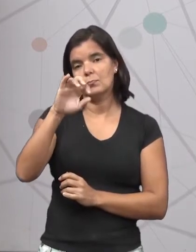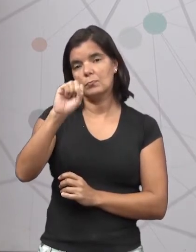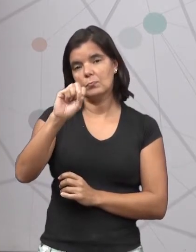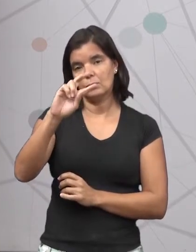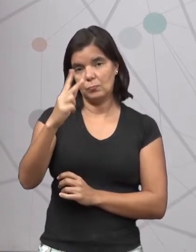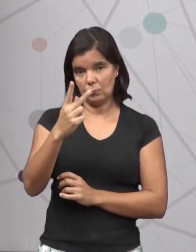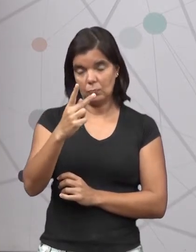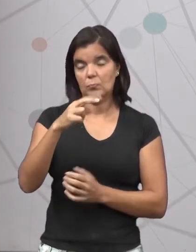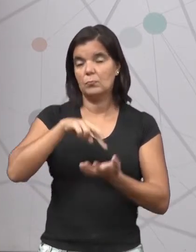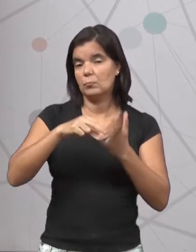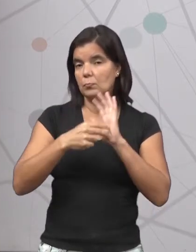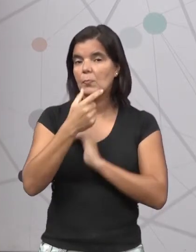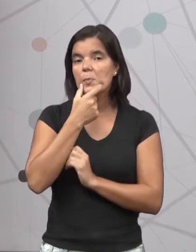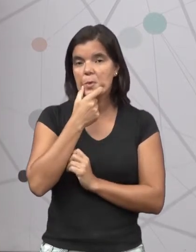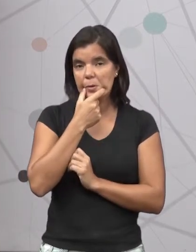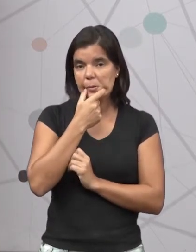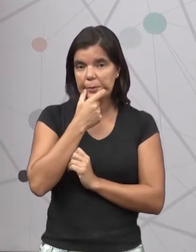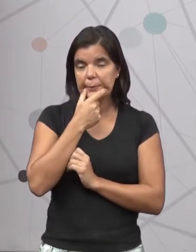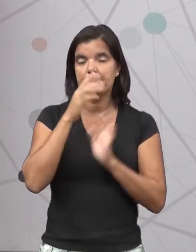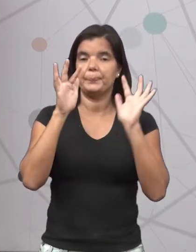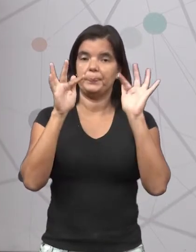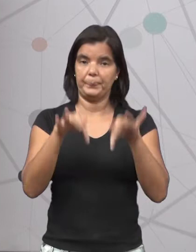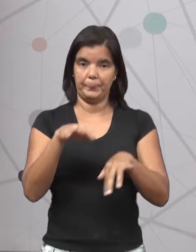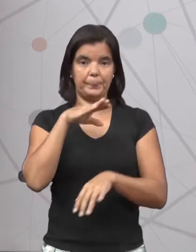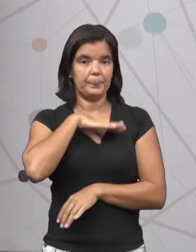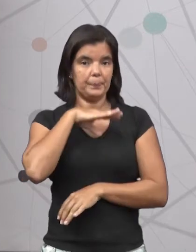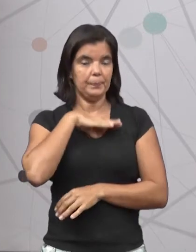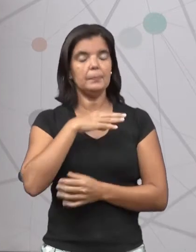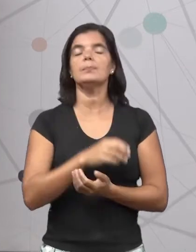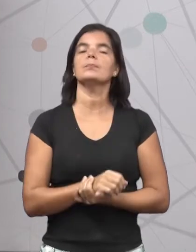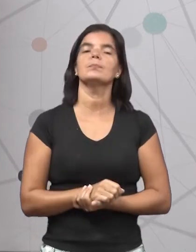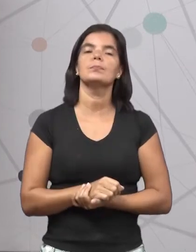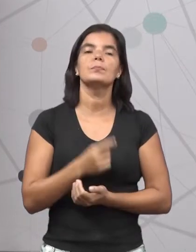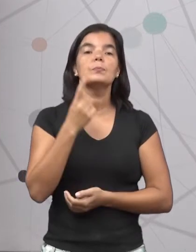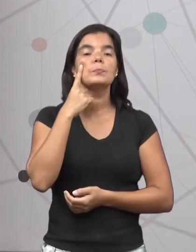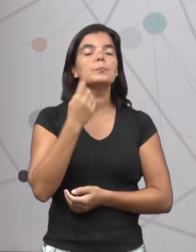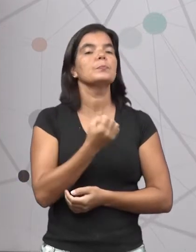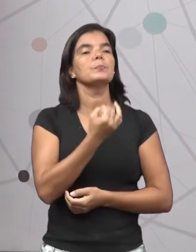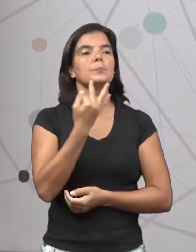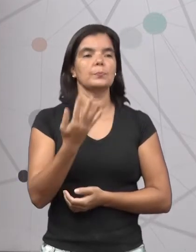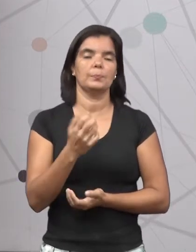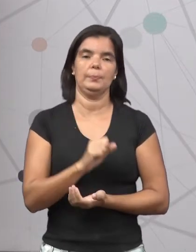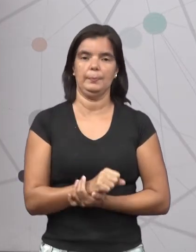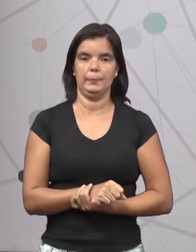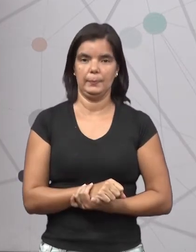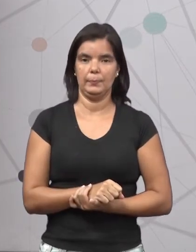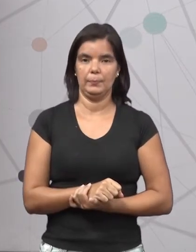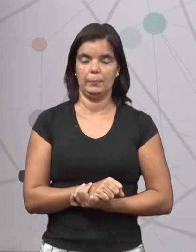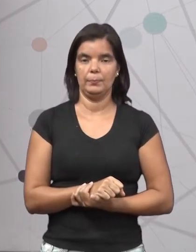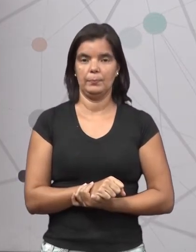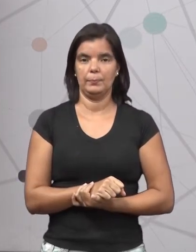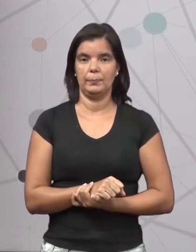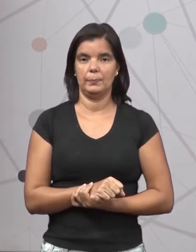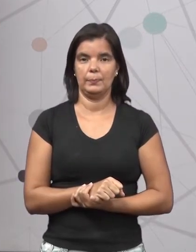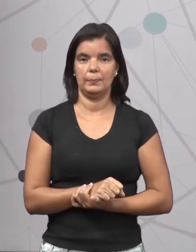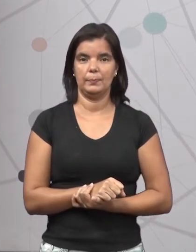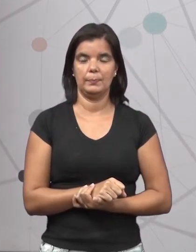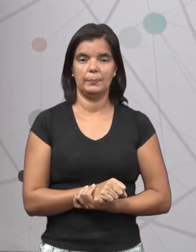inglês. Vamos lá. Contar quantos passos ela deu do início ao fim.